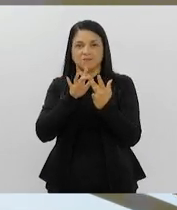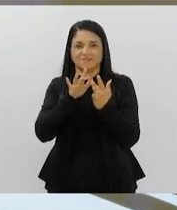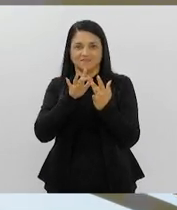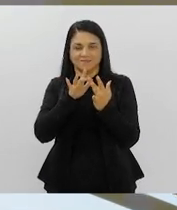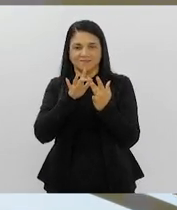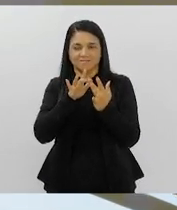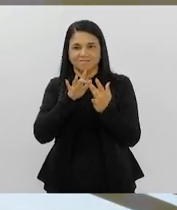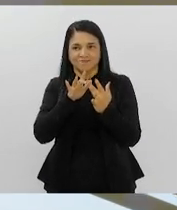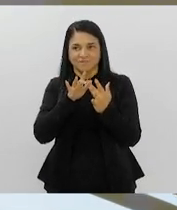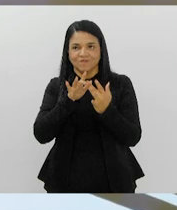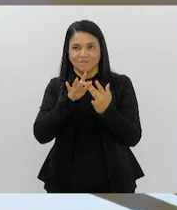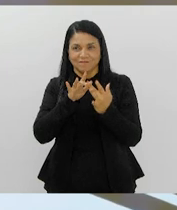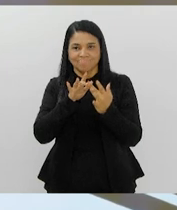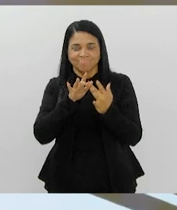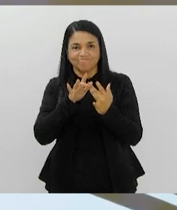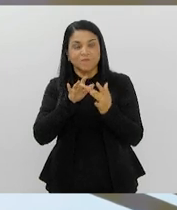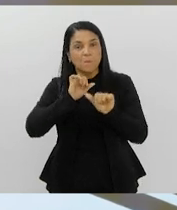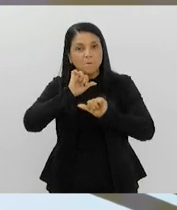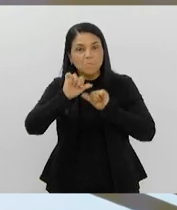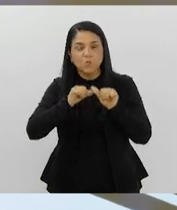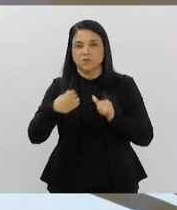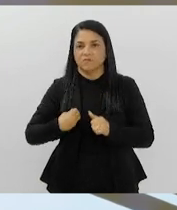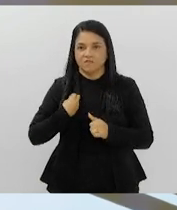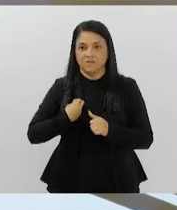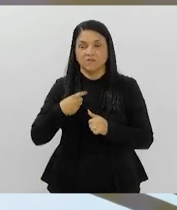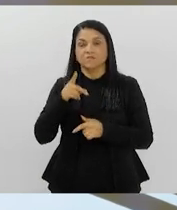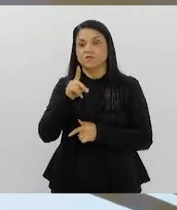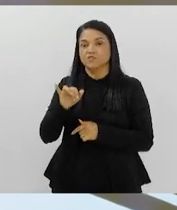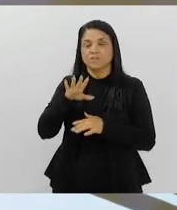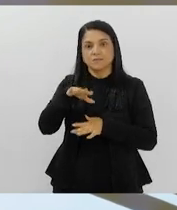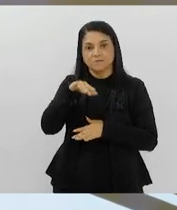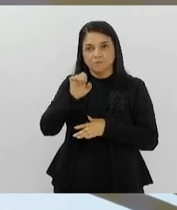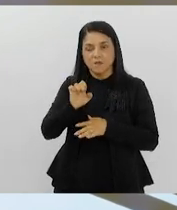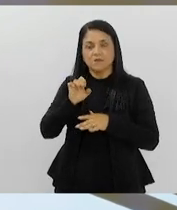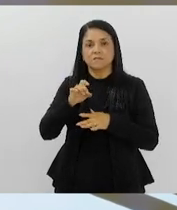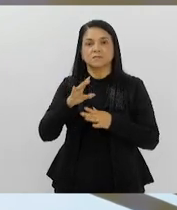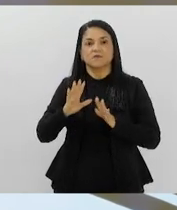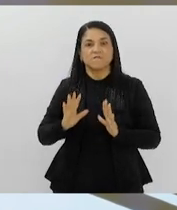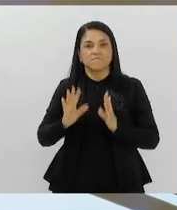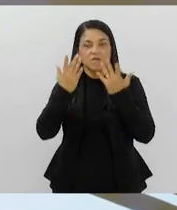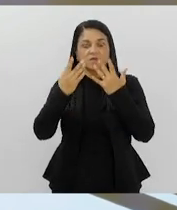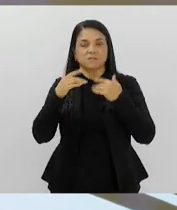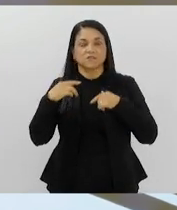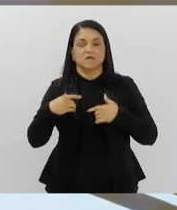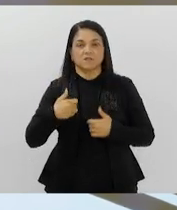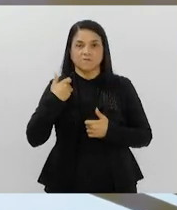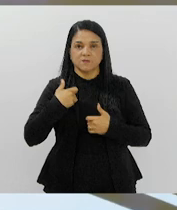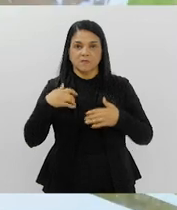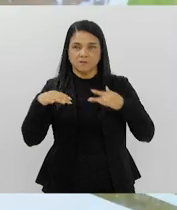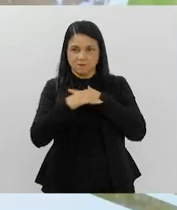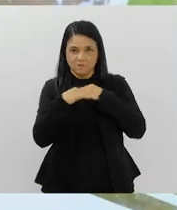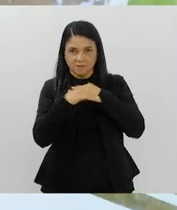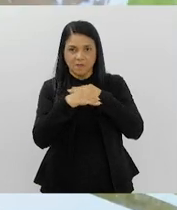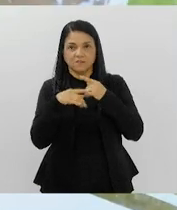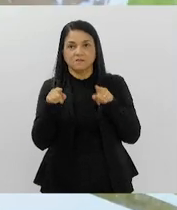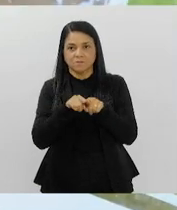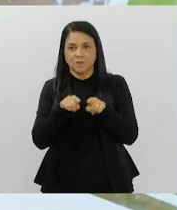proximidade. Dia das Mães e aniversário da Cidade do Povo. Então, a segurança pública está presente lá, levando atividades.